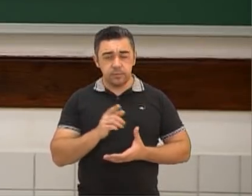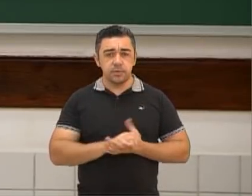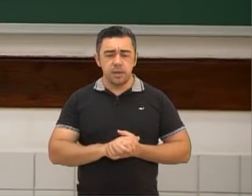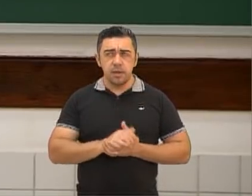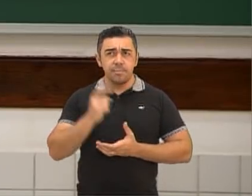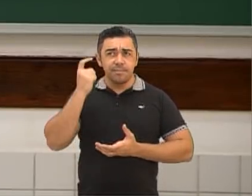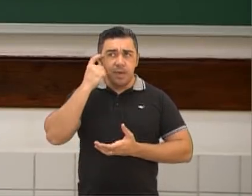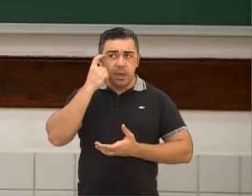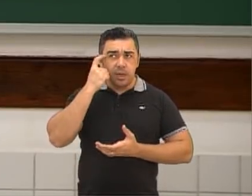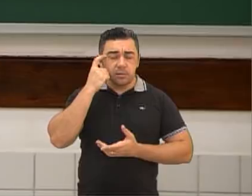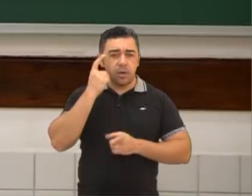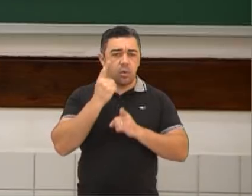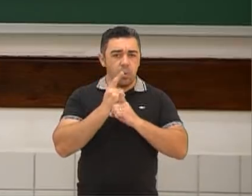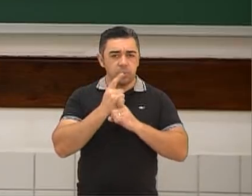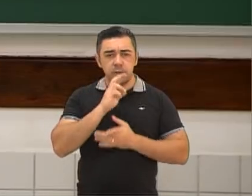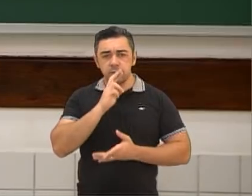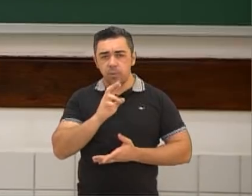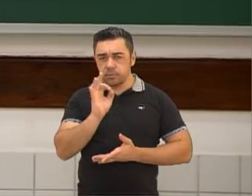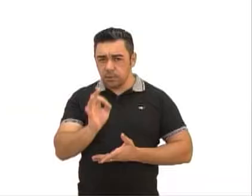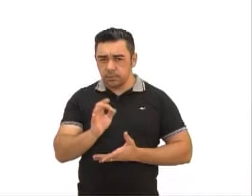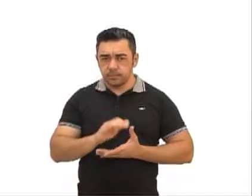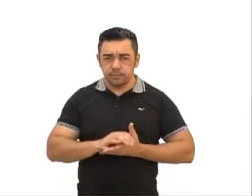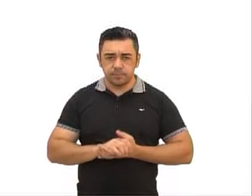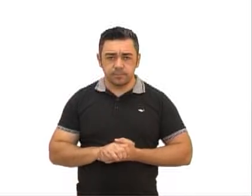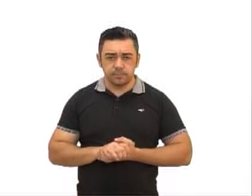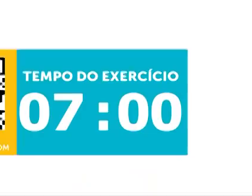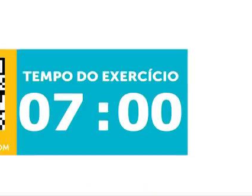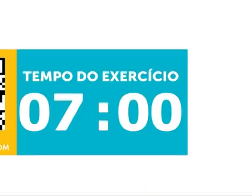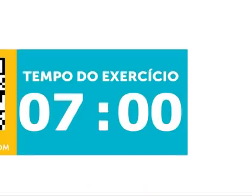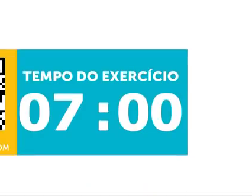você pensar e daqui a pouquinho nós voltamos.